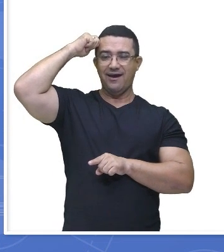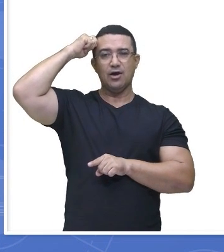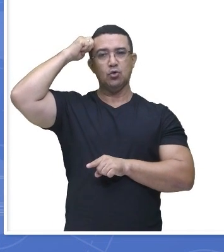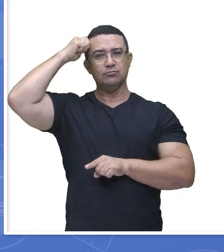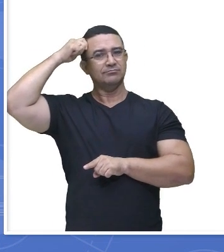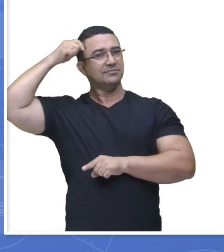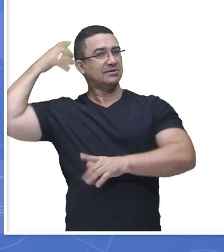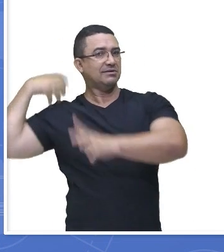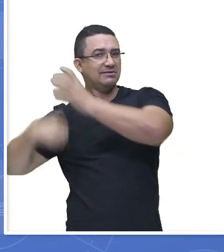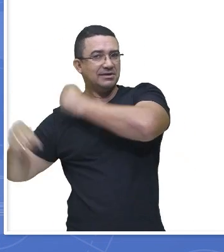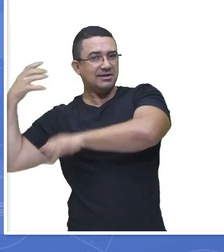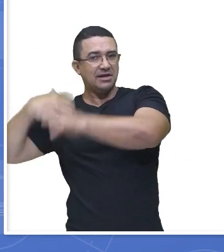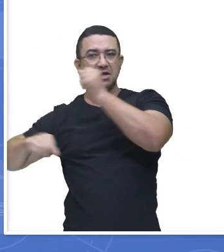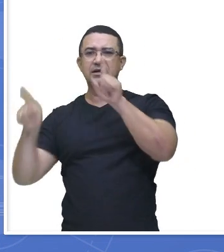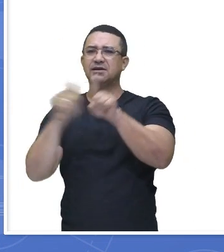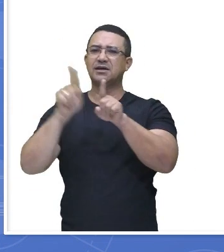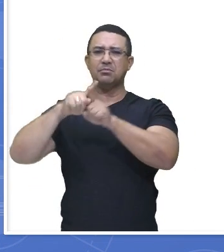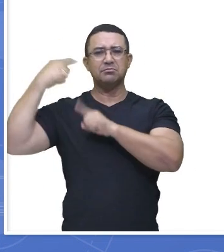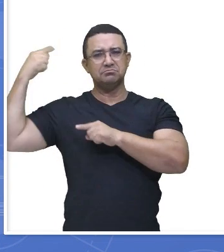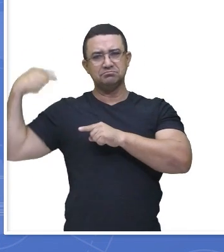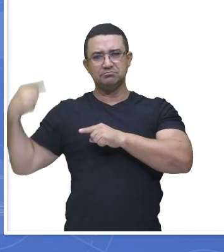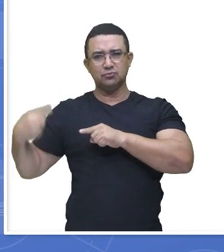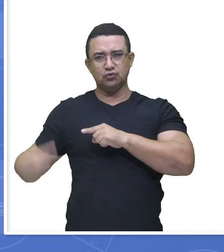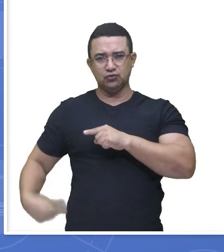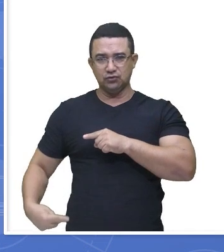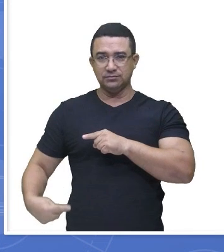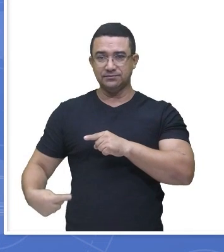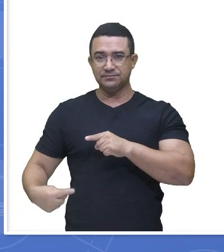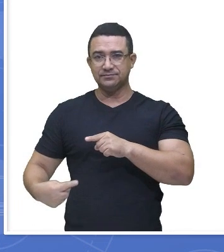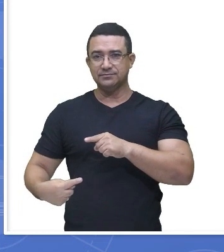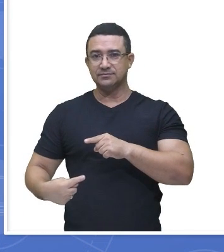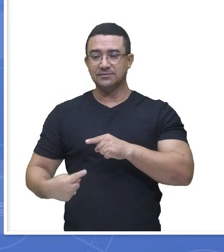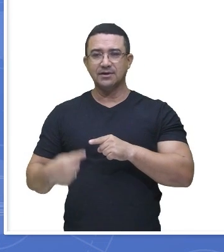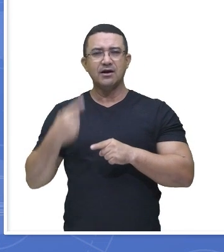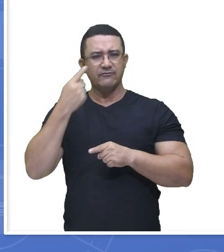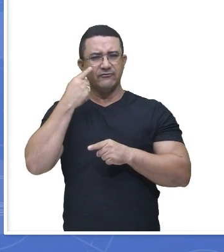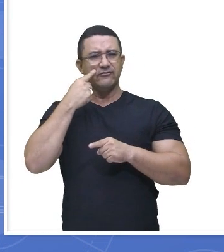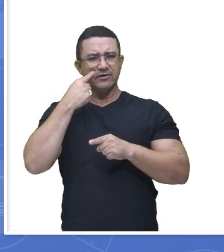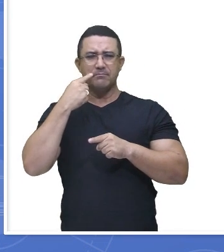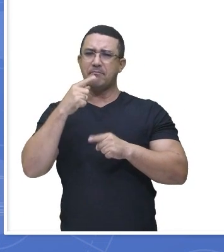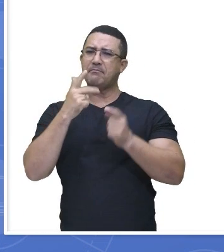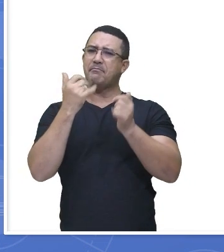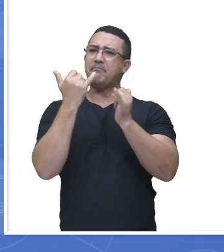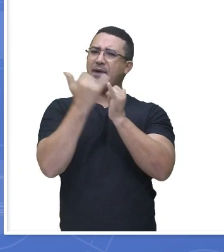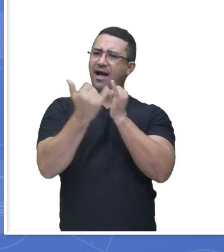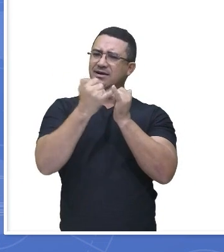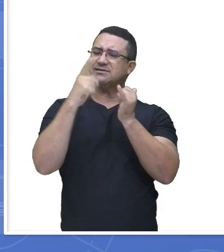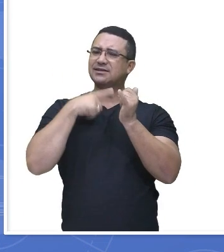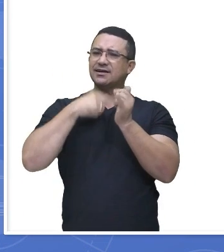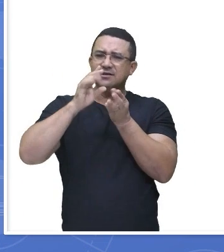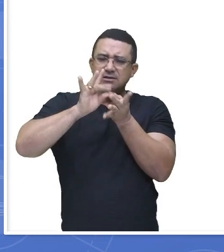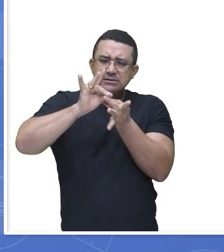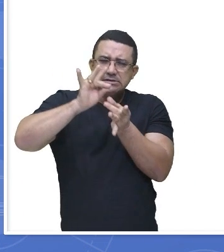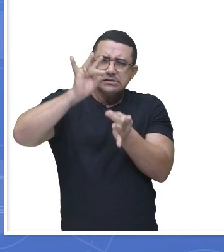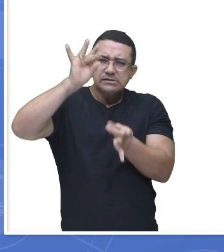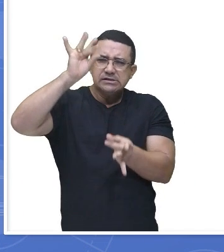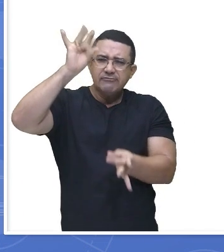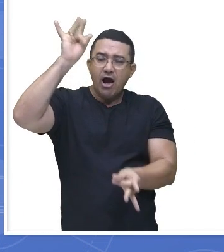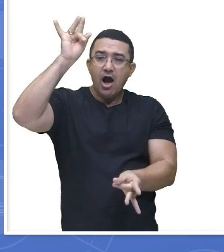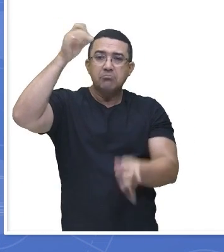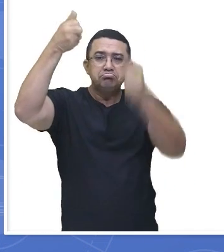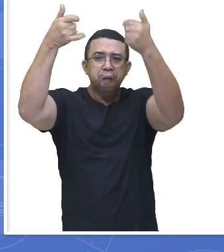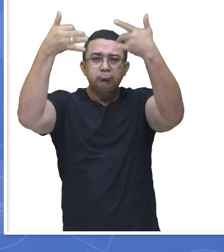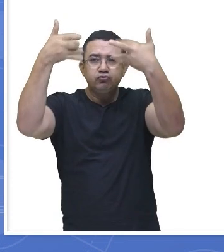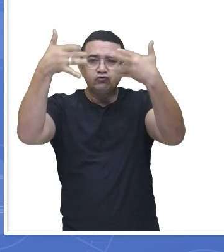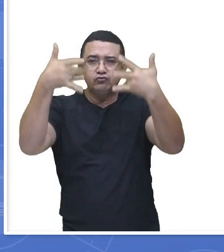e muito rizados. Você percebe que há uma descrição aqui da Raquel, né, e da Carmen